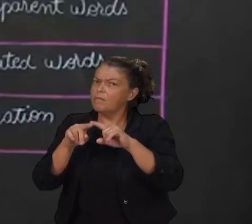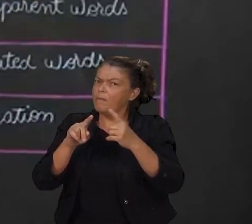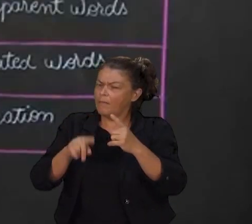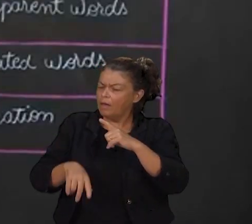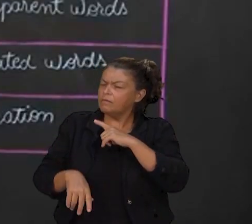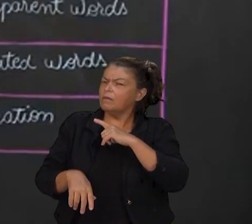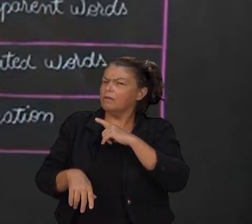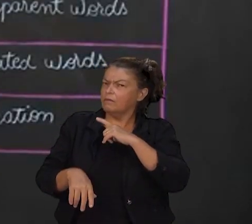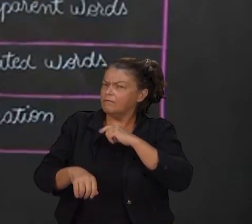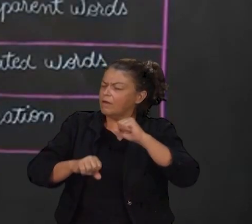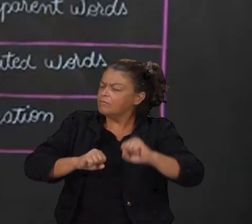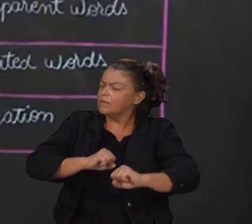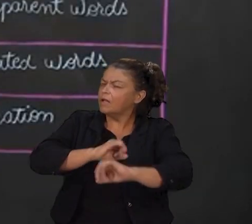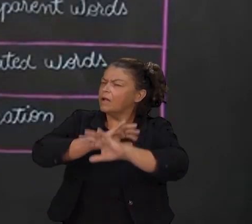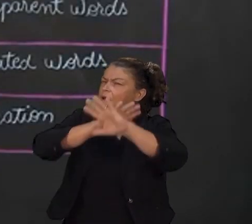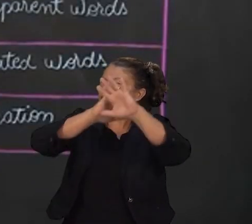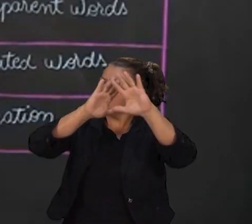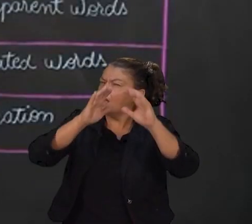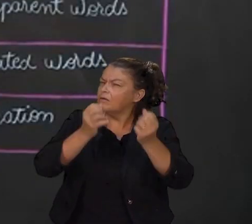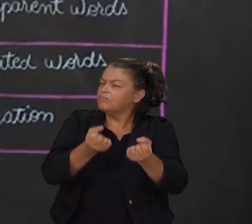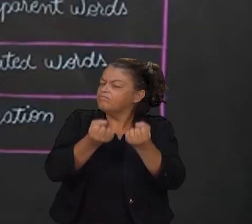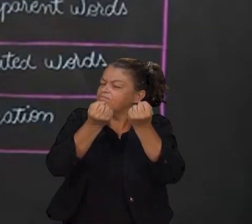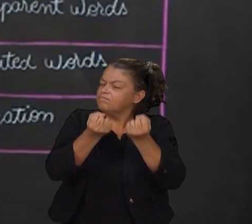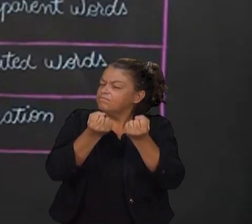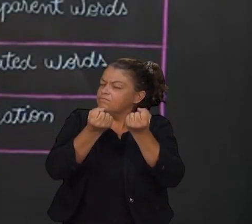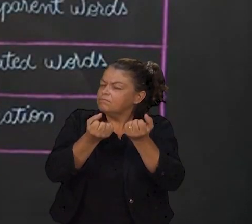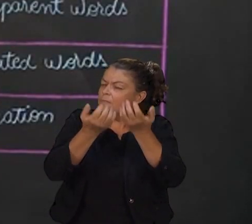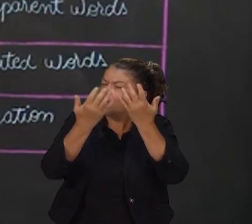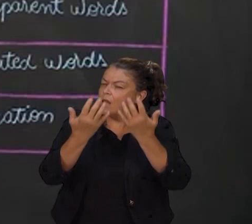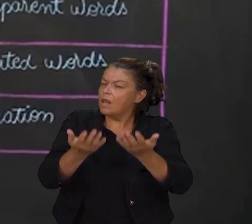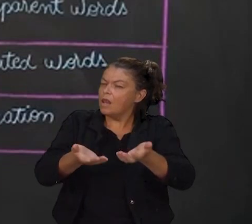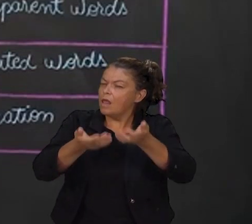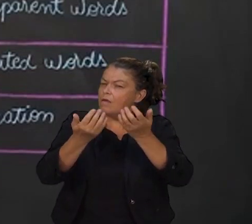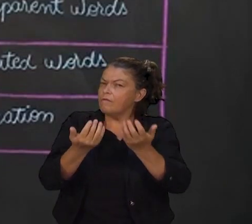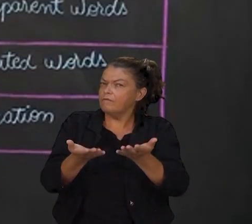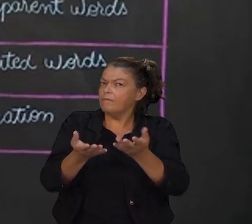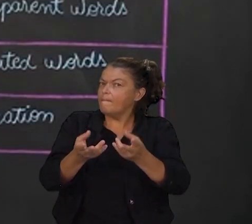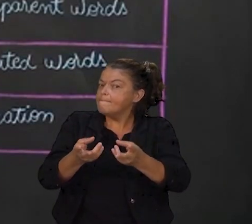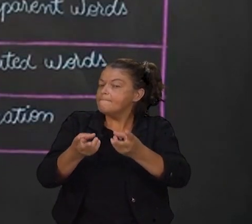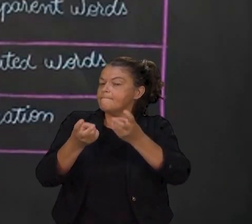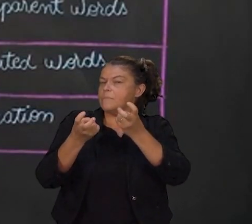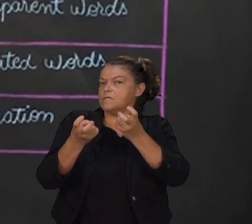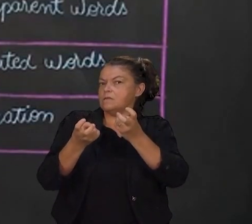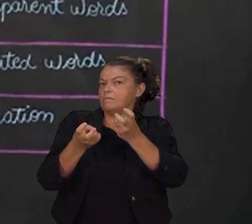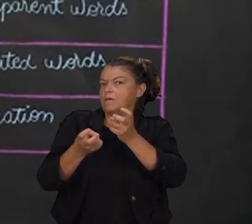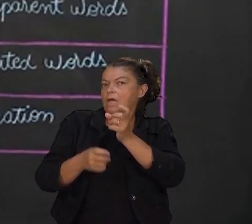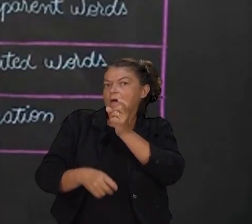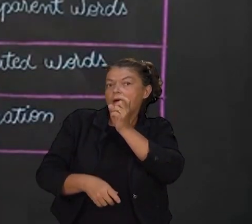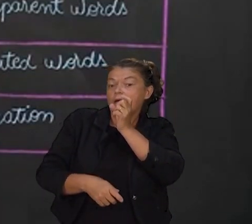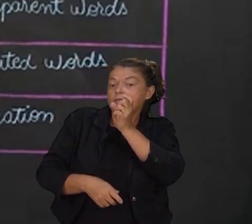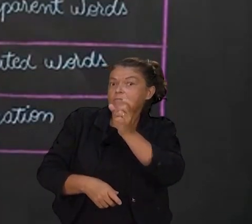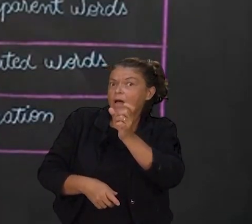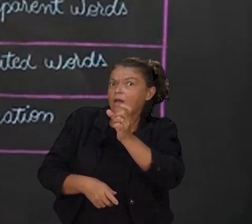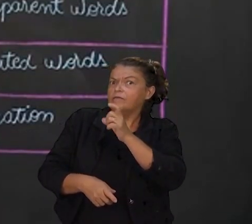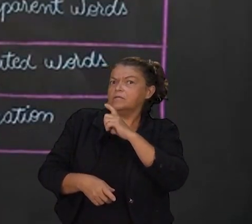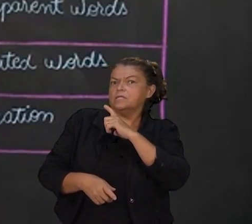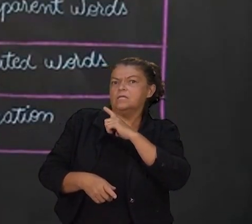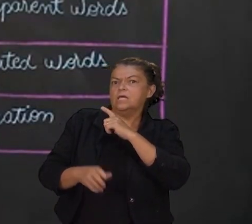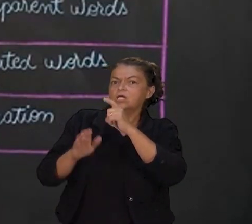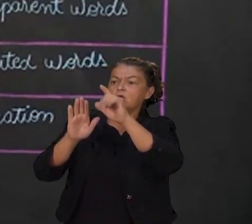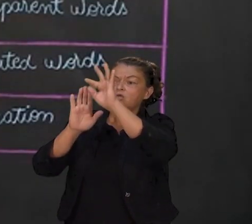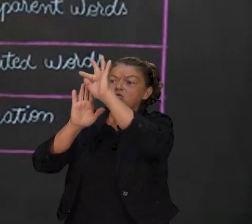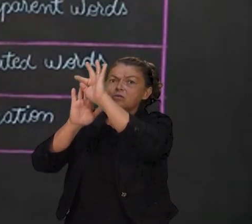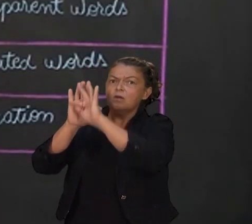E nós também temos, como estratégia de leitura, observar as palavras que se repetem no texto, que é o que a gente chama